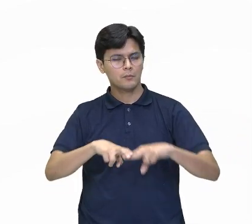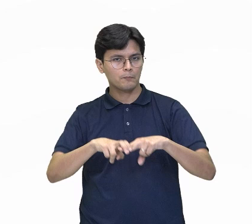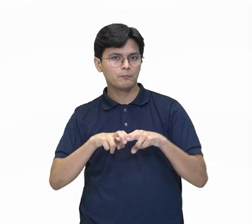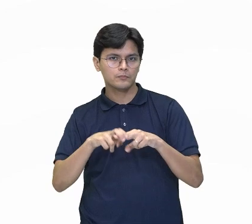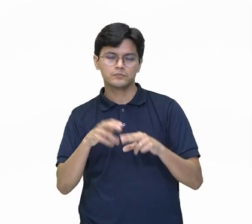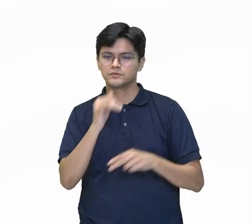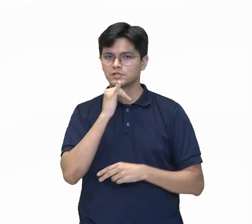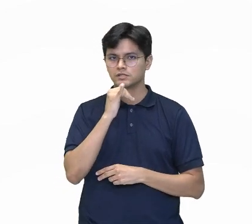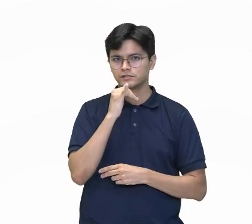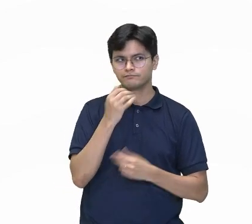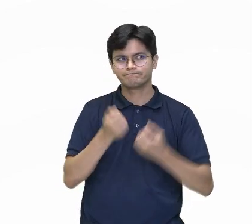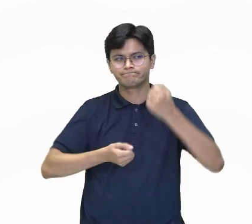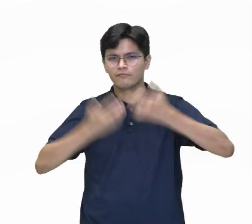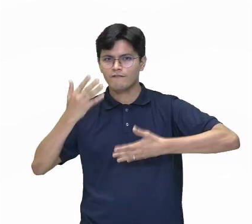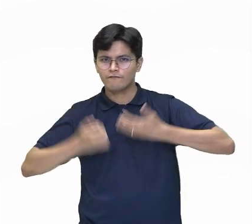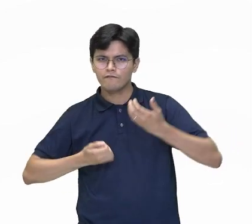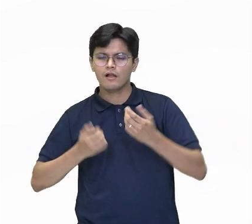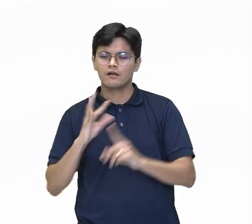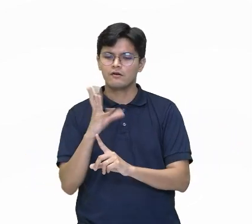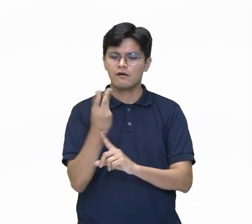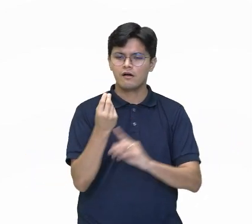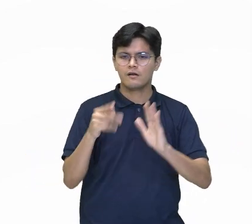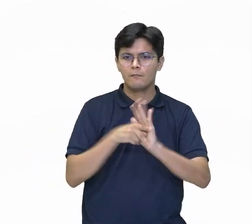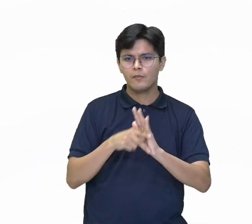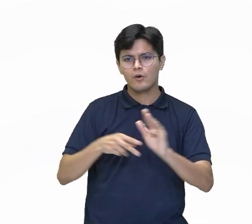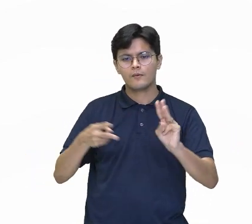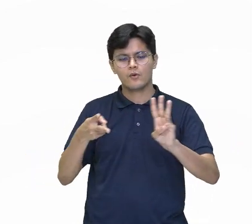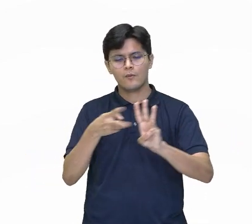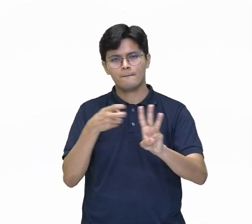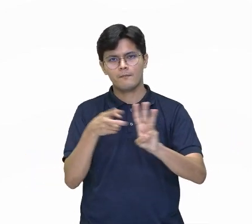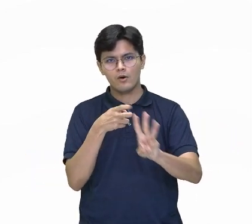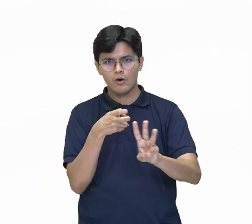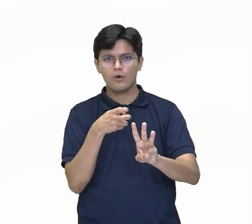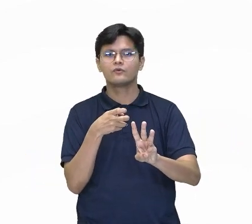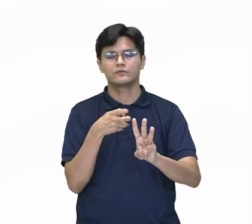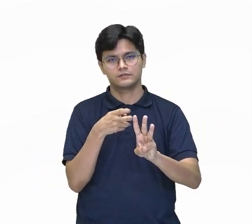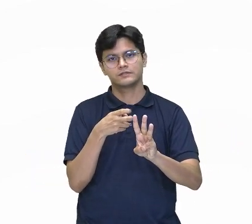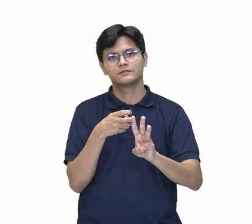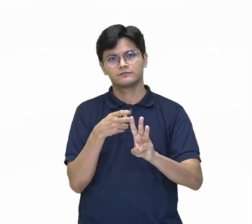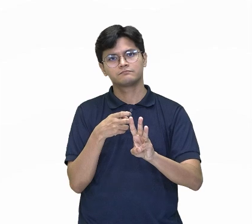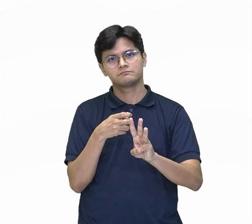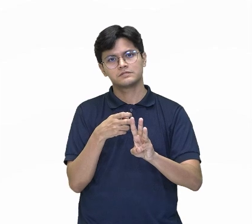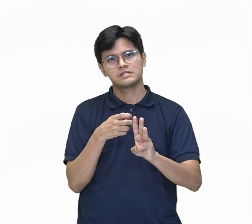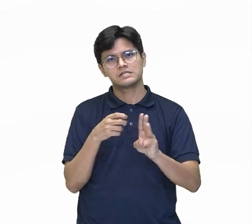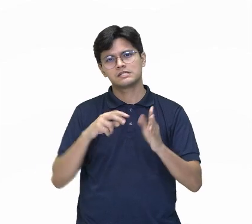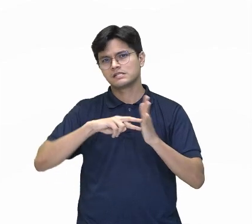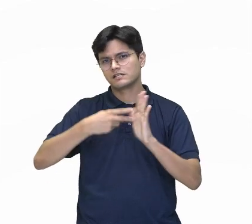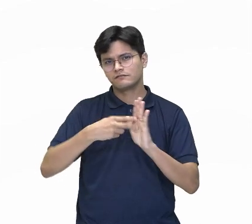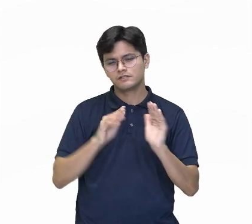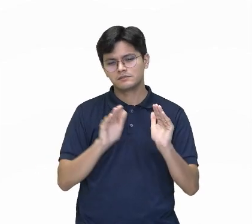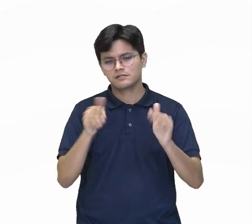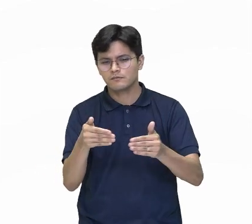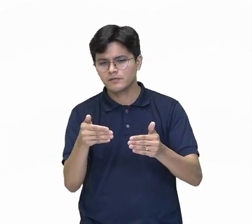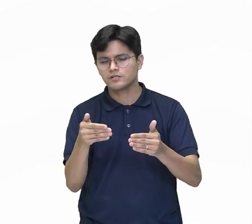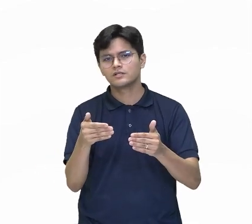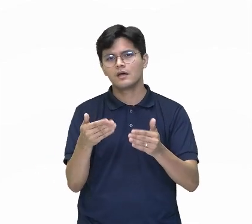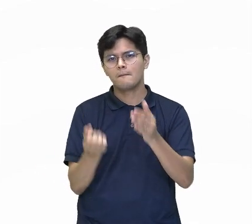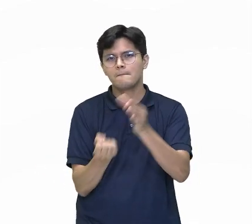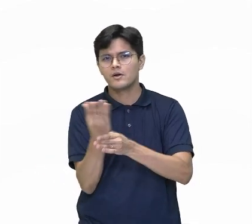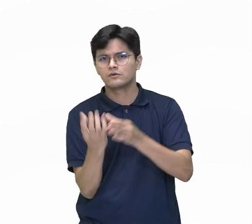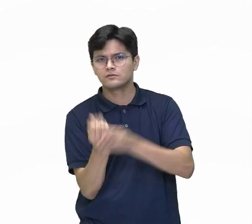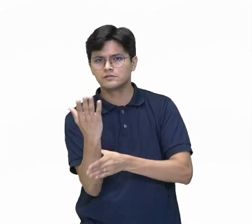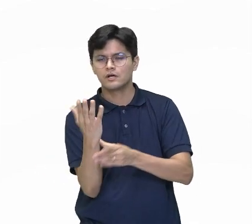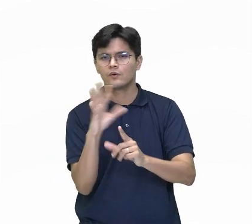dos povos indígenas, nós não estamos falando apenas, né, de uma produção artística